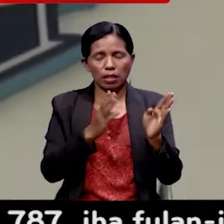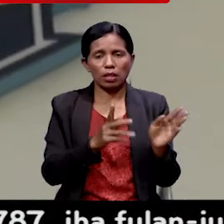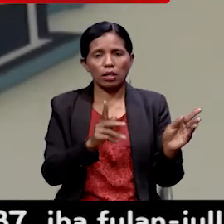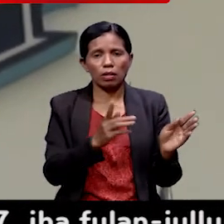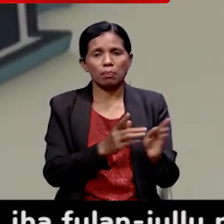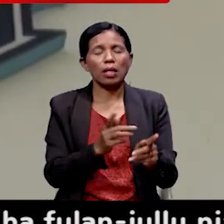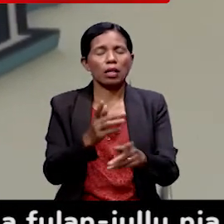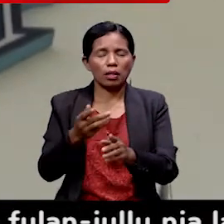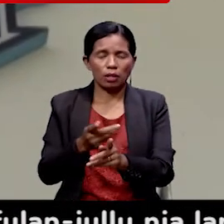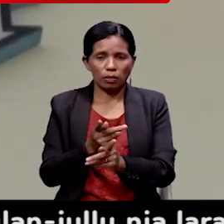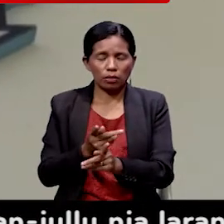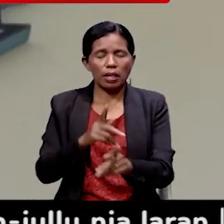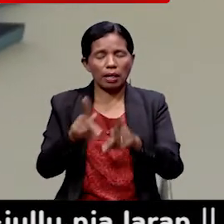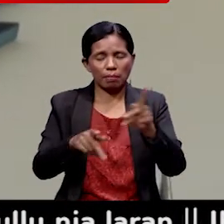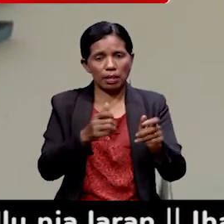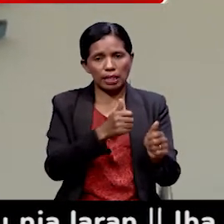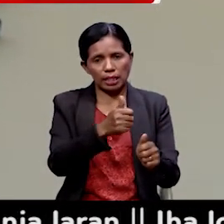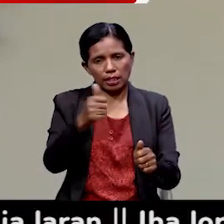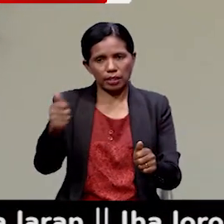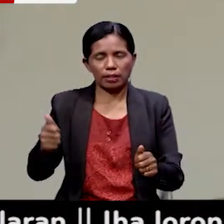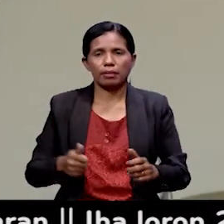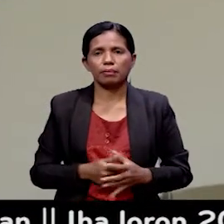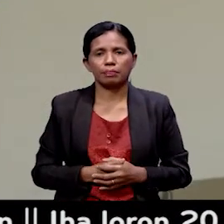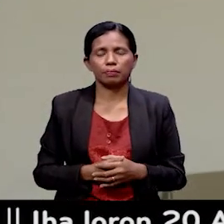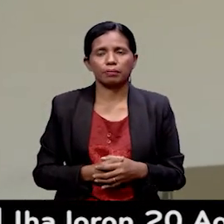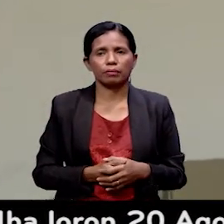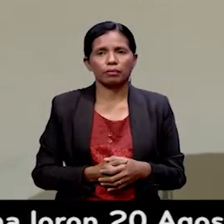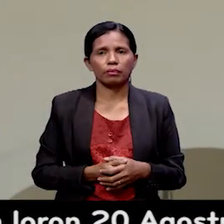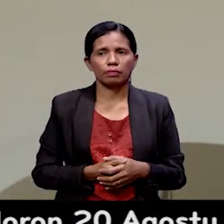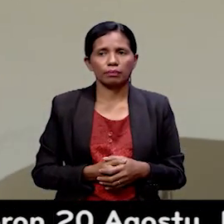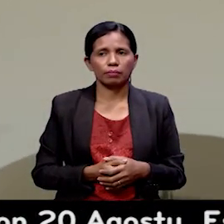ba informação ema ida idaknian. Almeida dos Santos, Elugayo, Zemen.